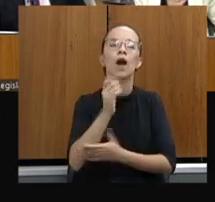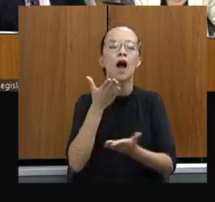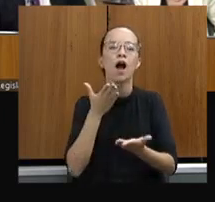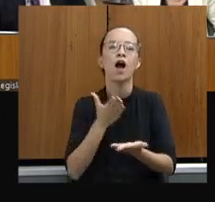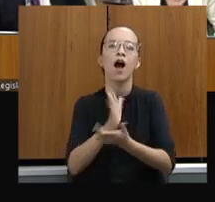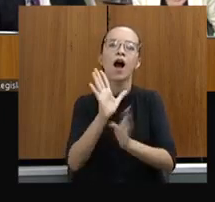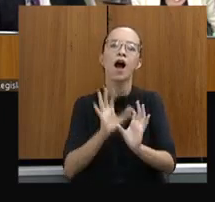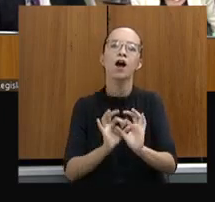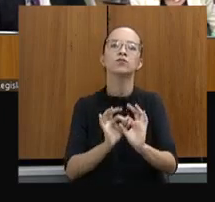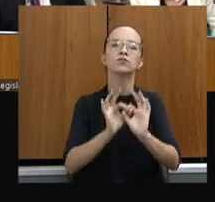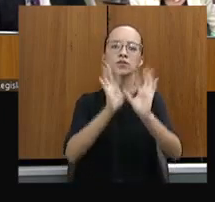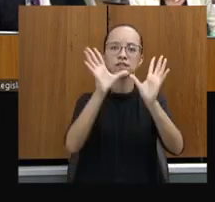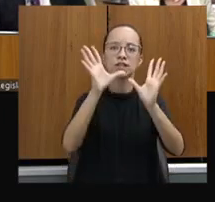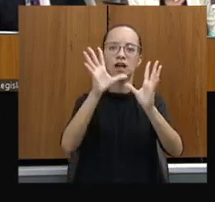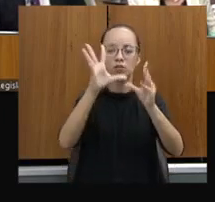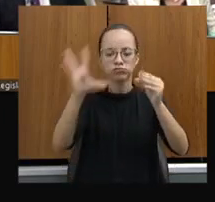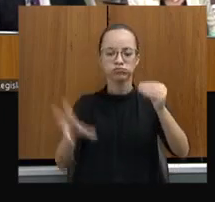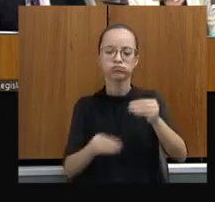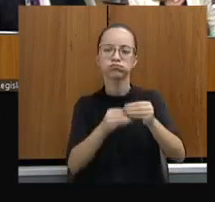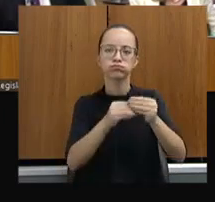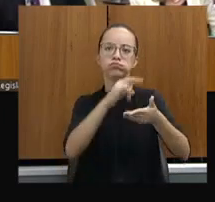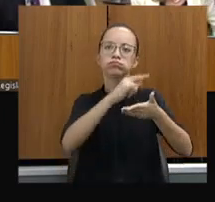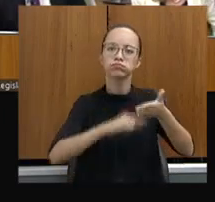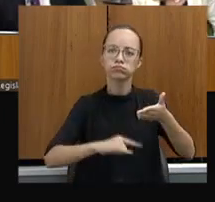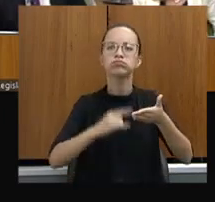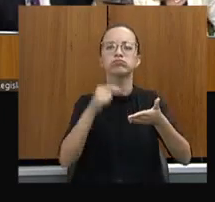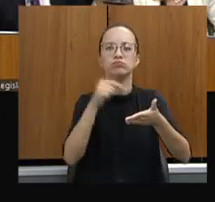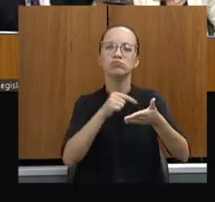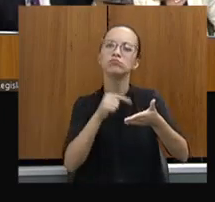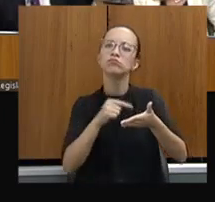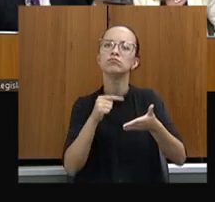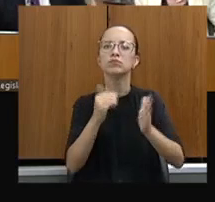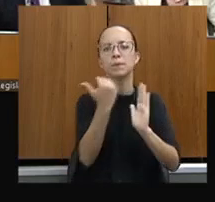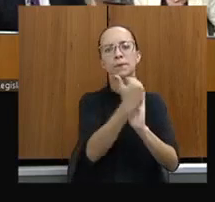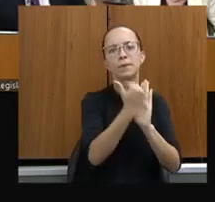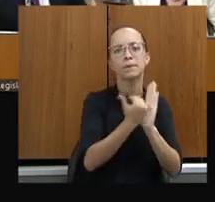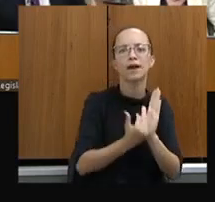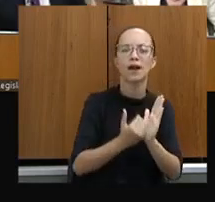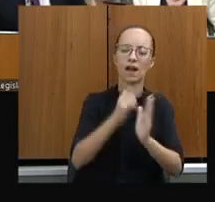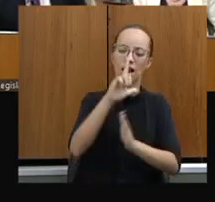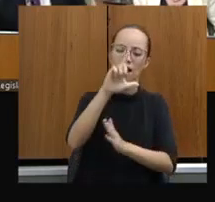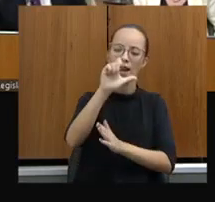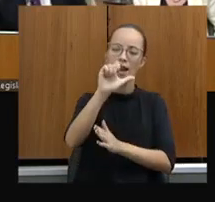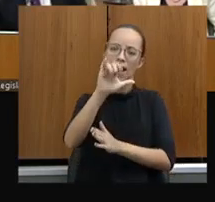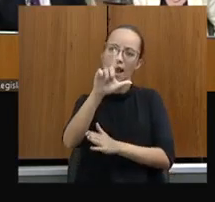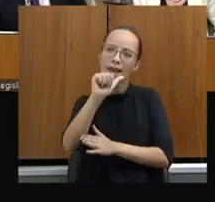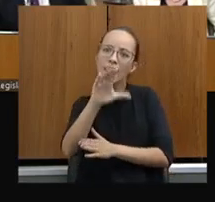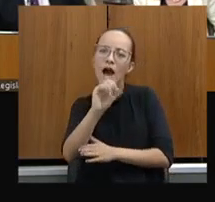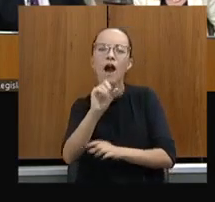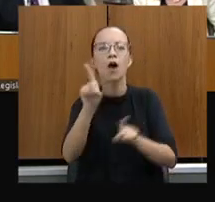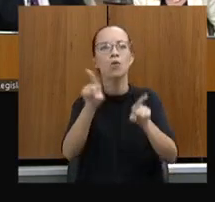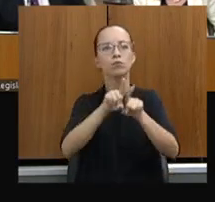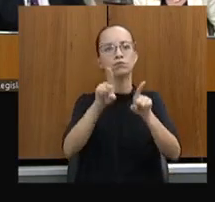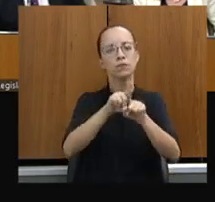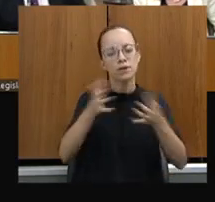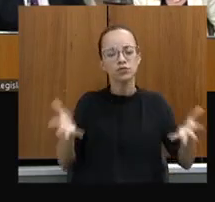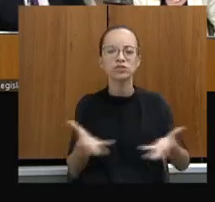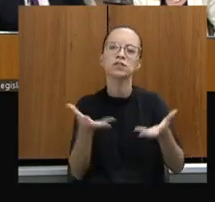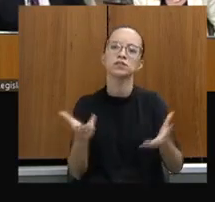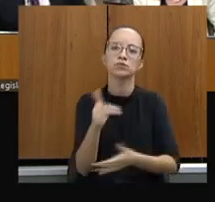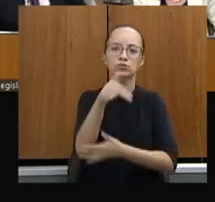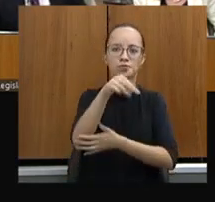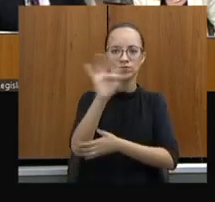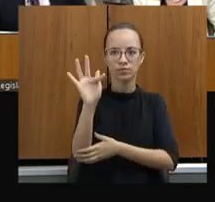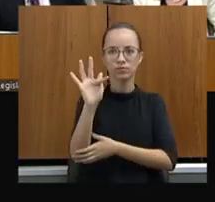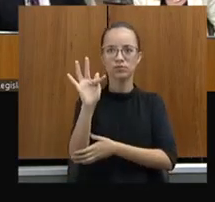a Adesão regime a realização de leilões de restos a pagar a questão dos incentivos fiscais aqui